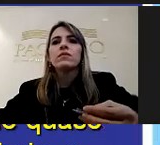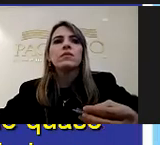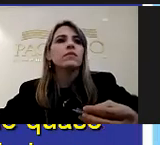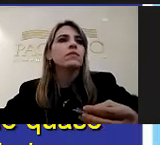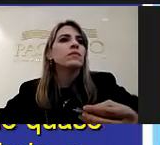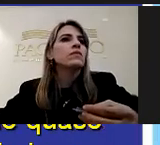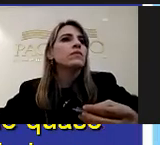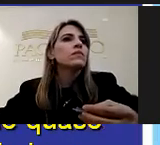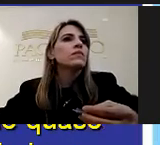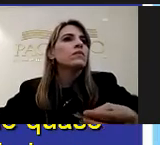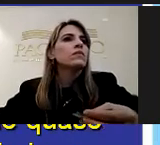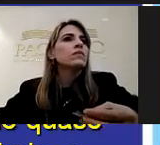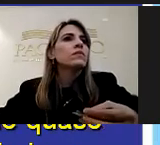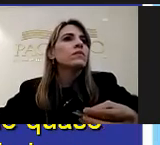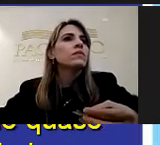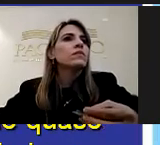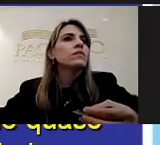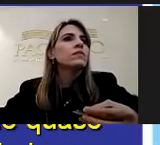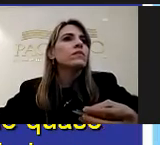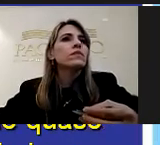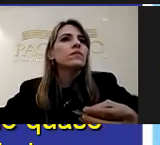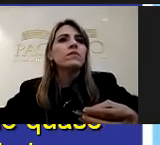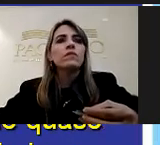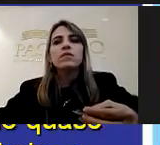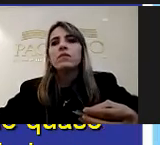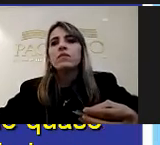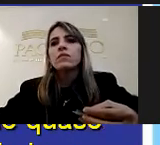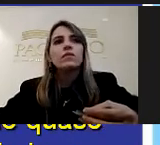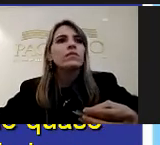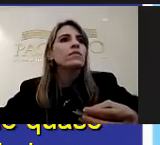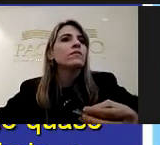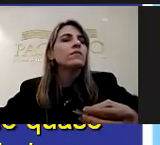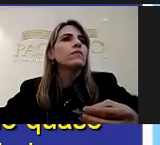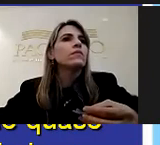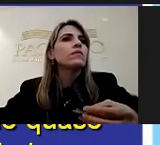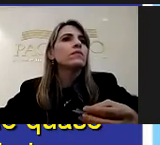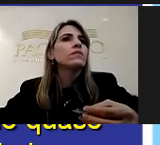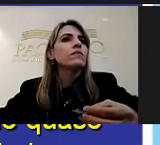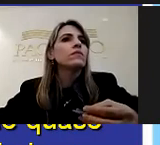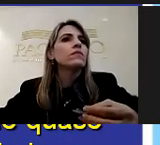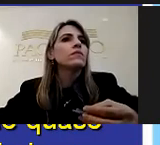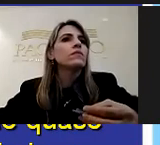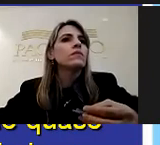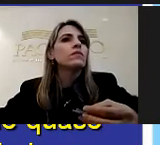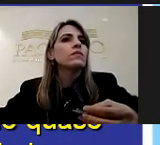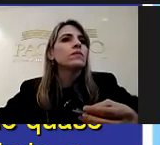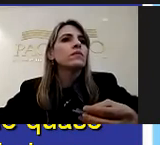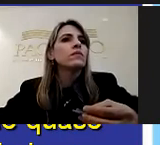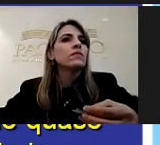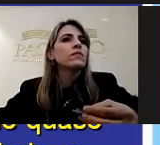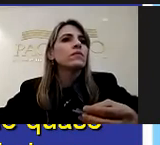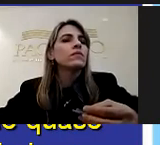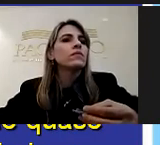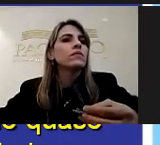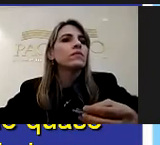Na masculina, temos duas variáveis mais constantes. Por um lado, temos uma mãe